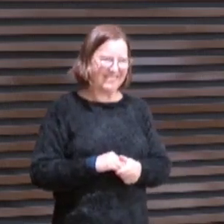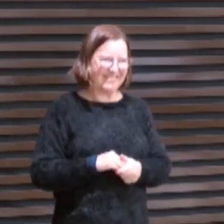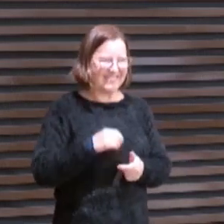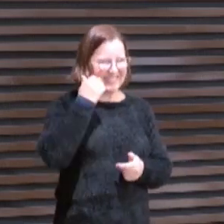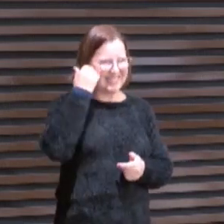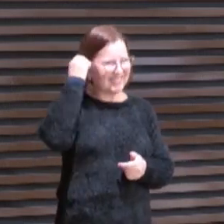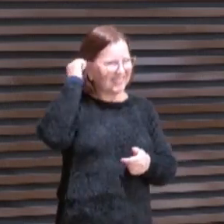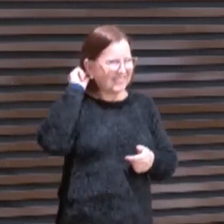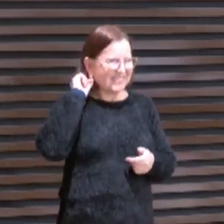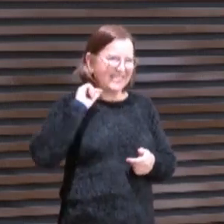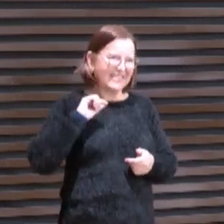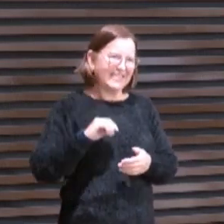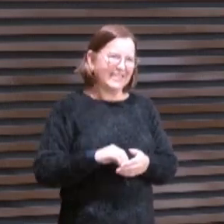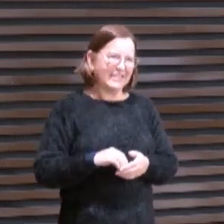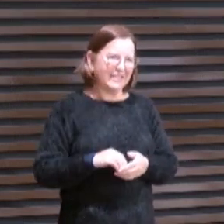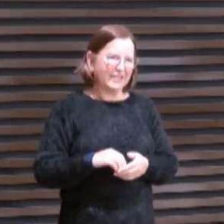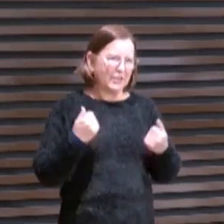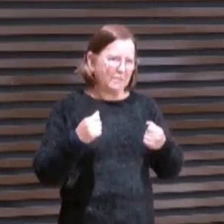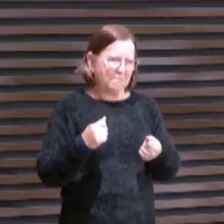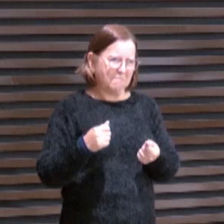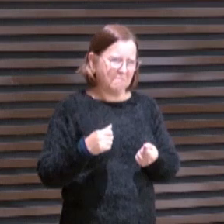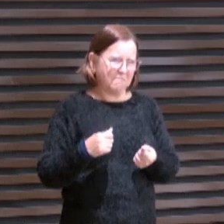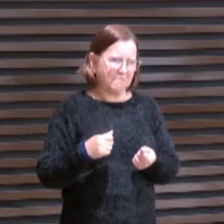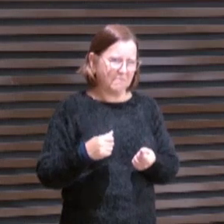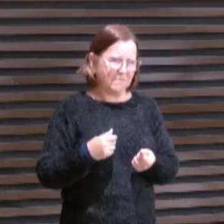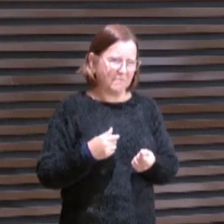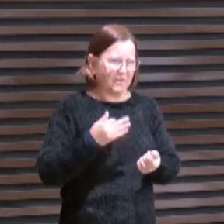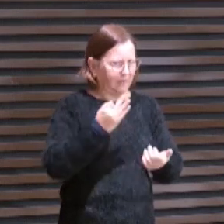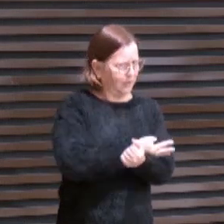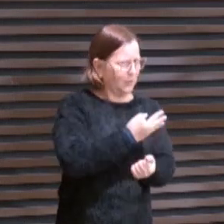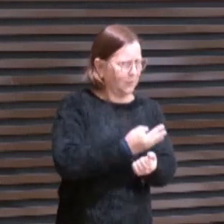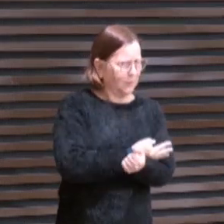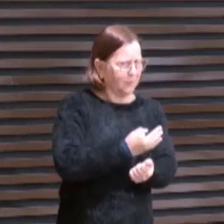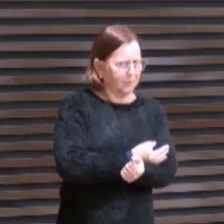Só temos que cerrar os dentes e aguentar firme, porque não tem para onde sair.